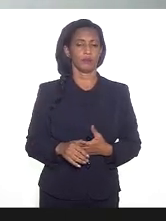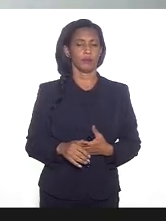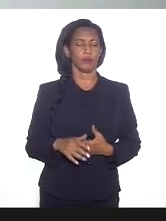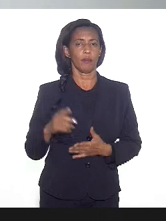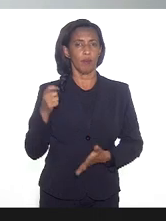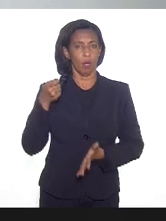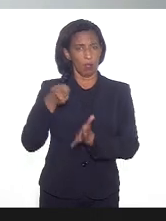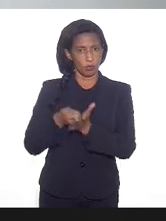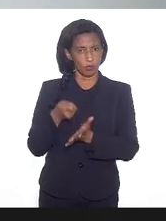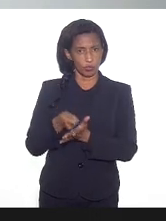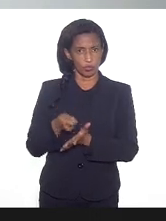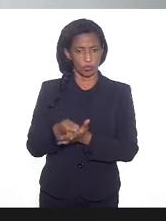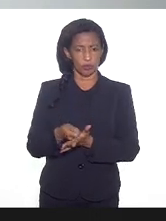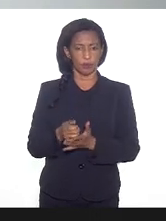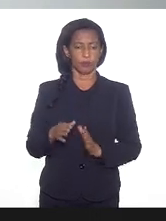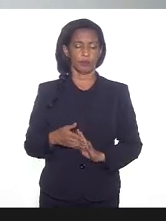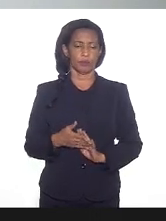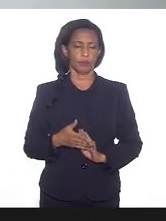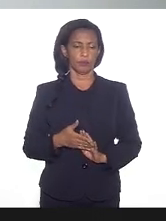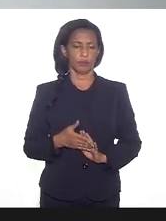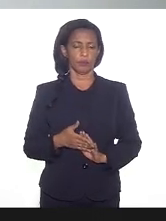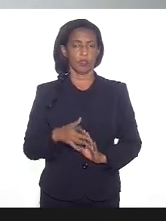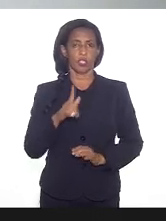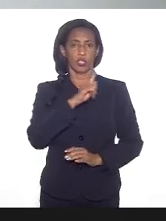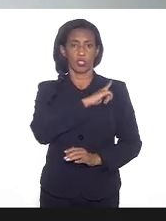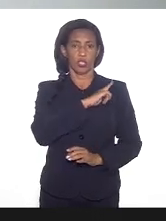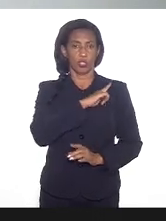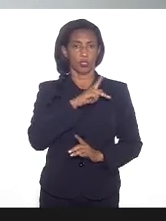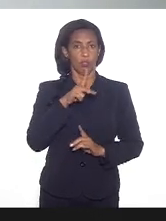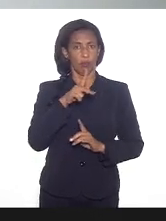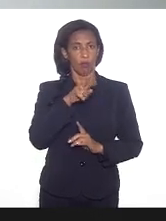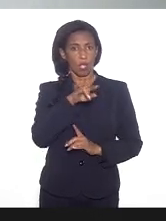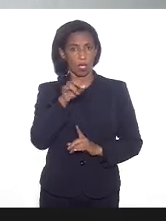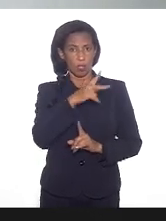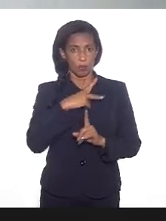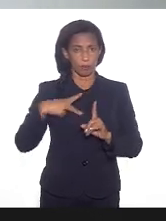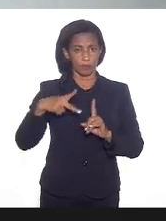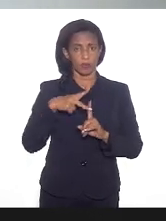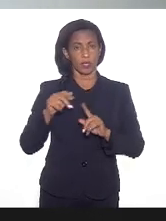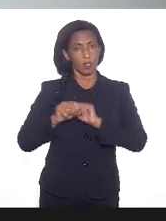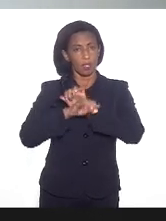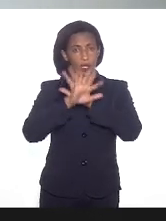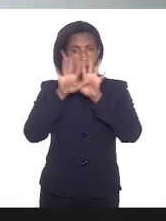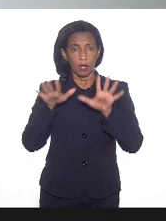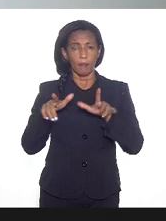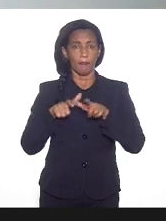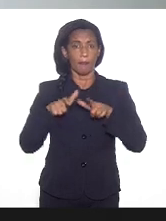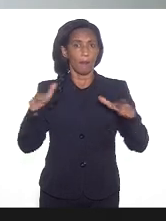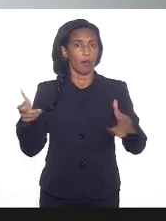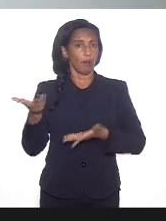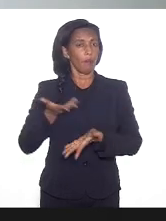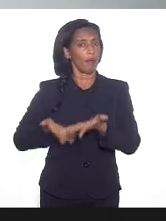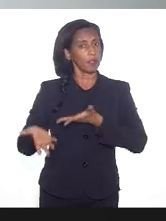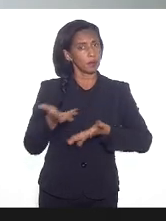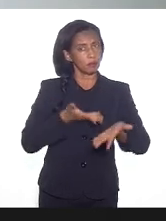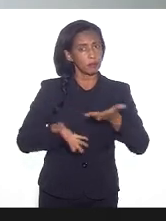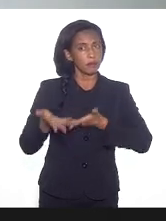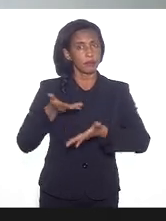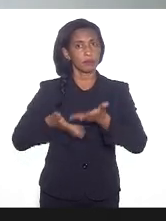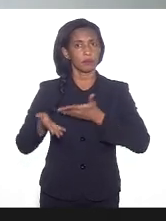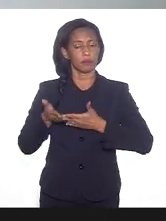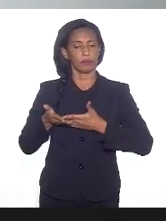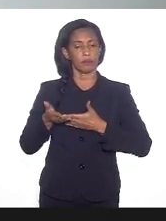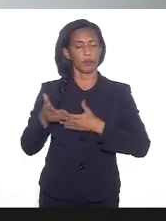para garantir que a gestão do Rio Previdência tenha mais transparência e maior participação